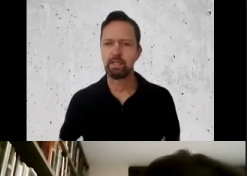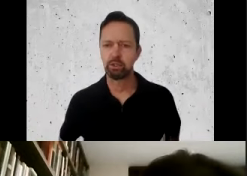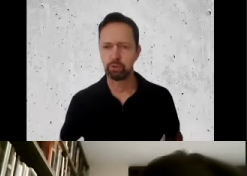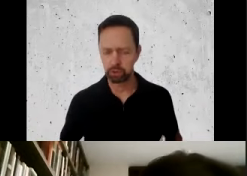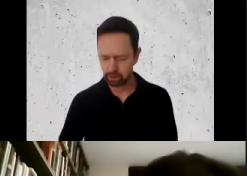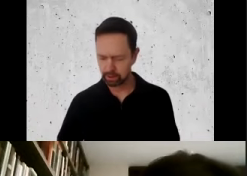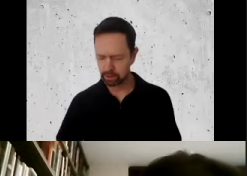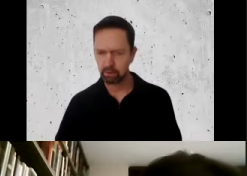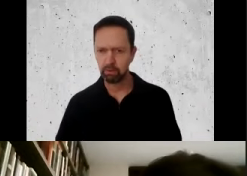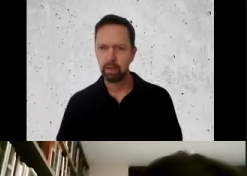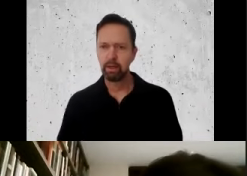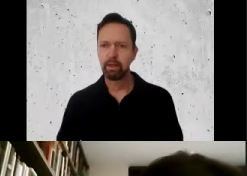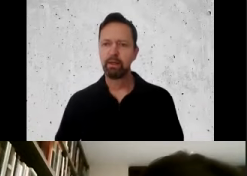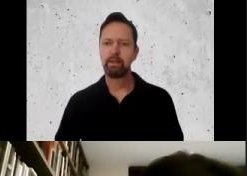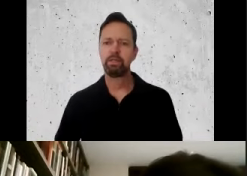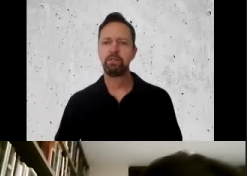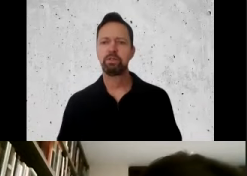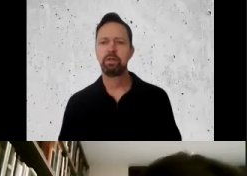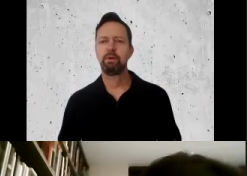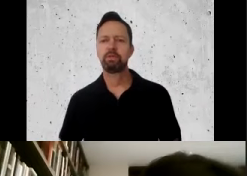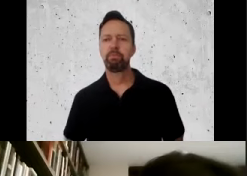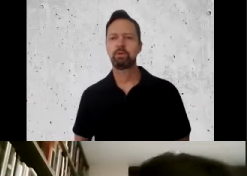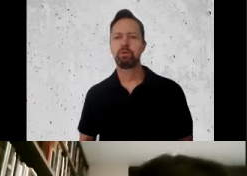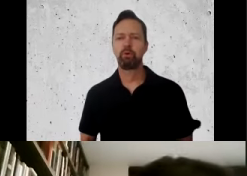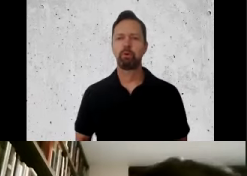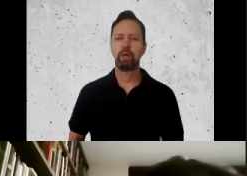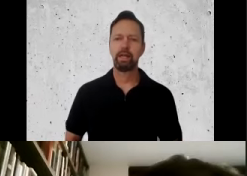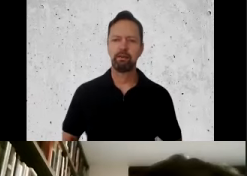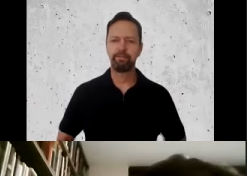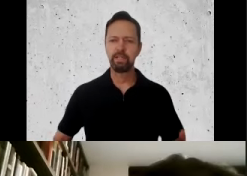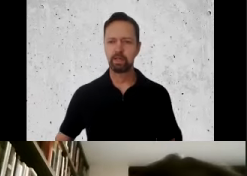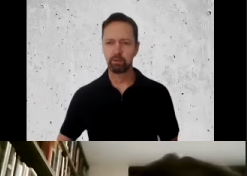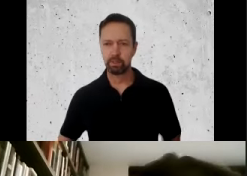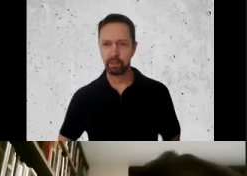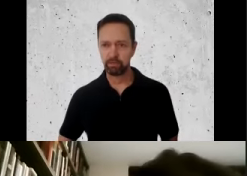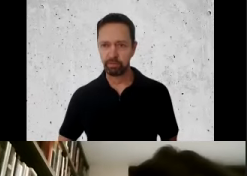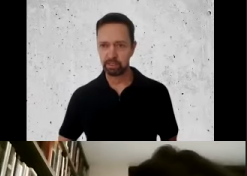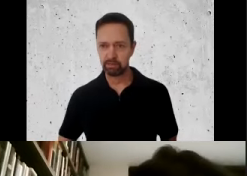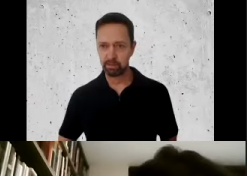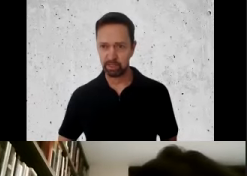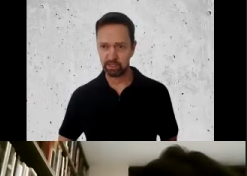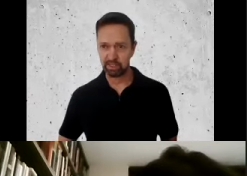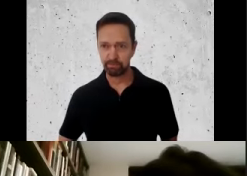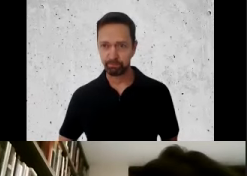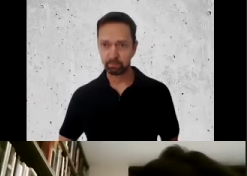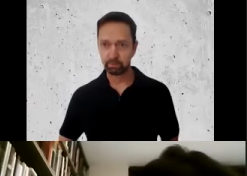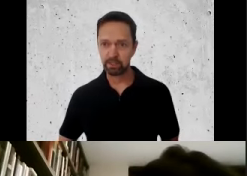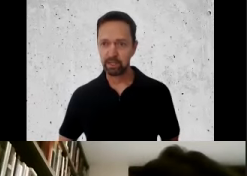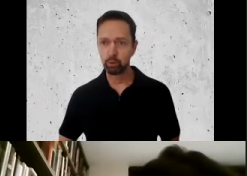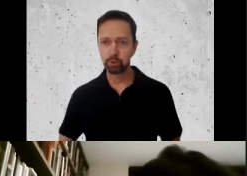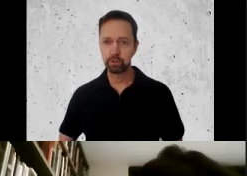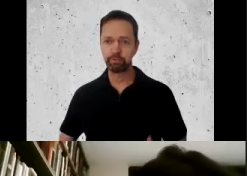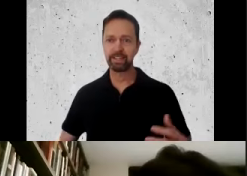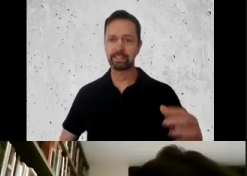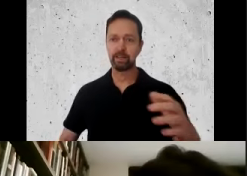várias outras linhas de custos de transação. E a gente, eu sempre associo um pouco com a ideia em física, quando você aprende física, você aprende